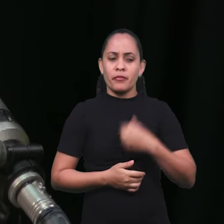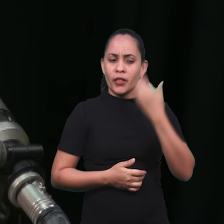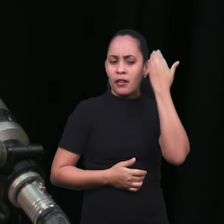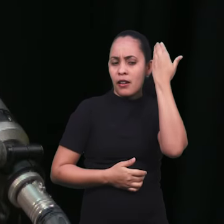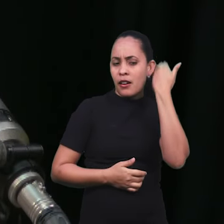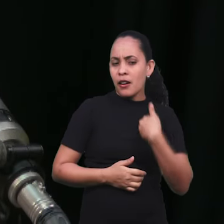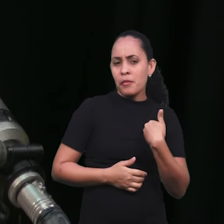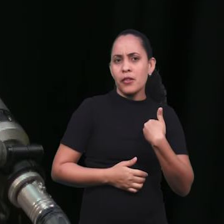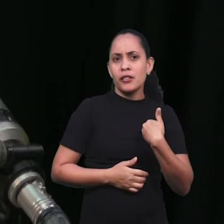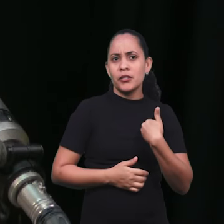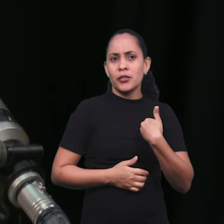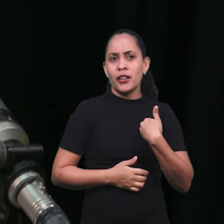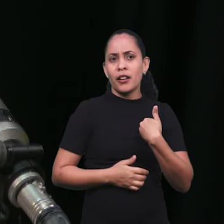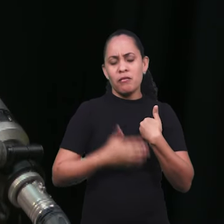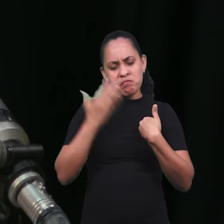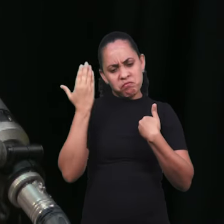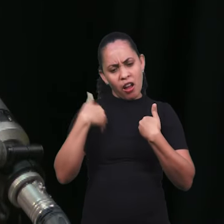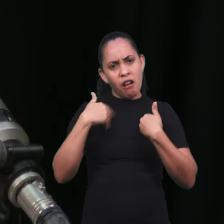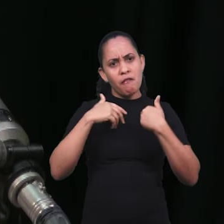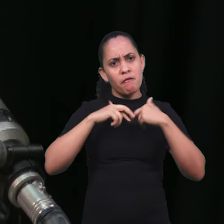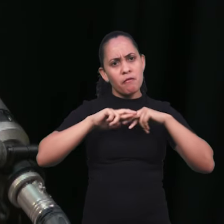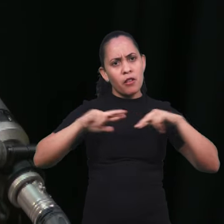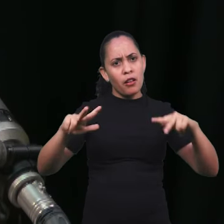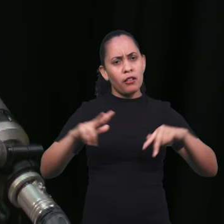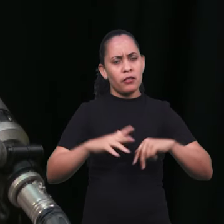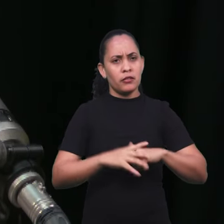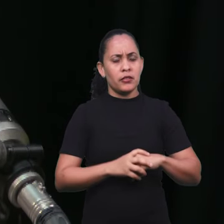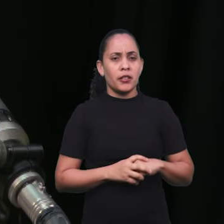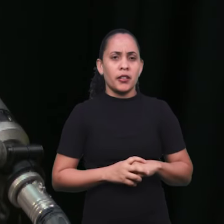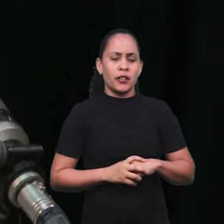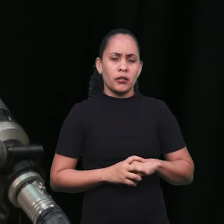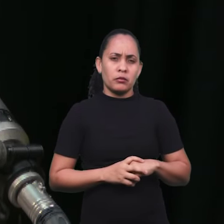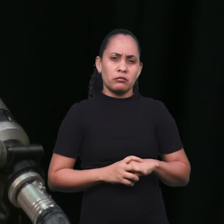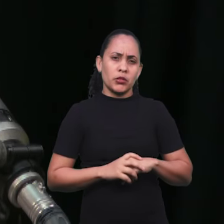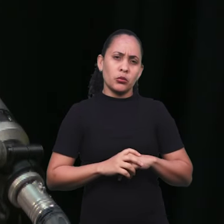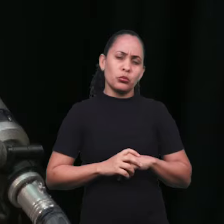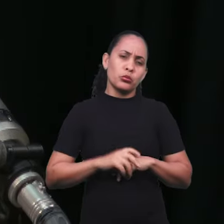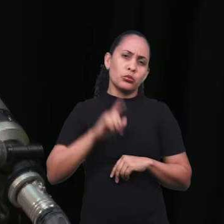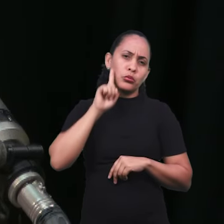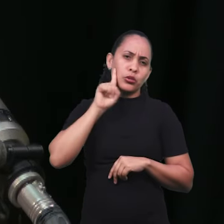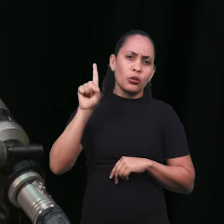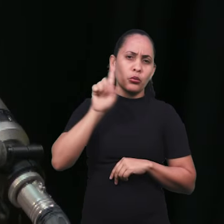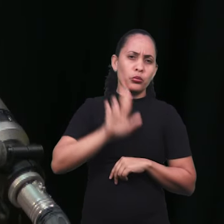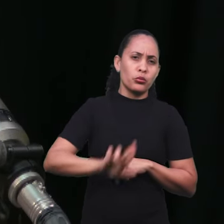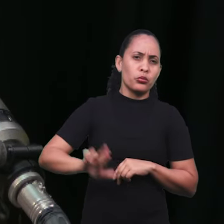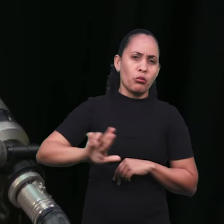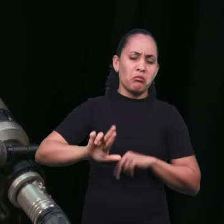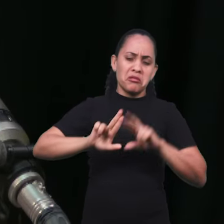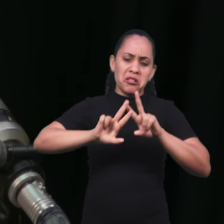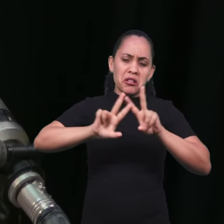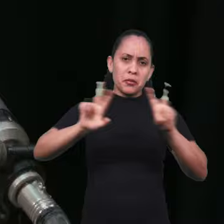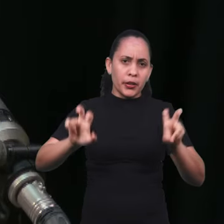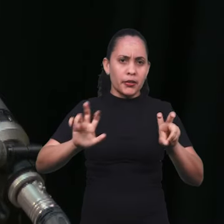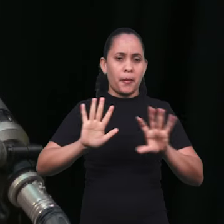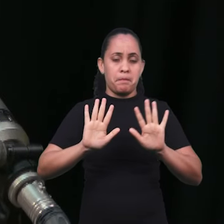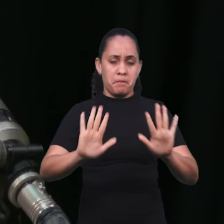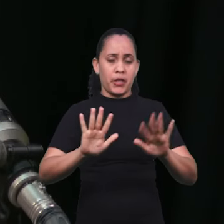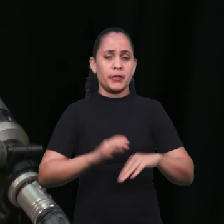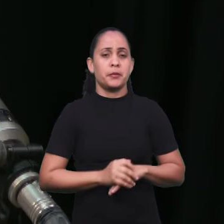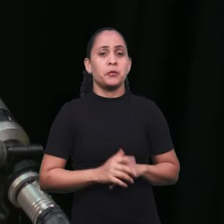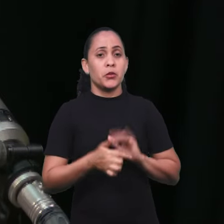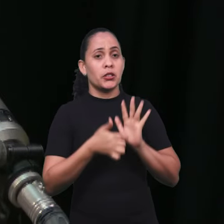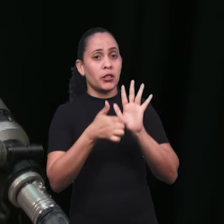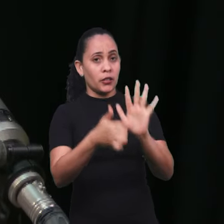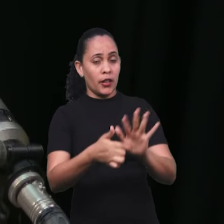orelhas, né? A expressão bíblica. E só para os irmãos terem uma ideia do tamanho do ministério,